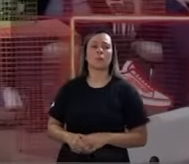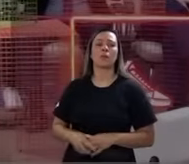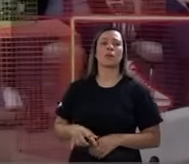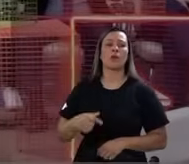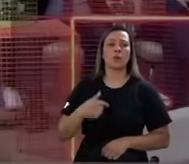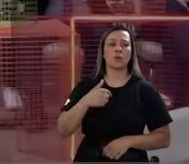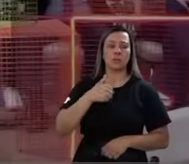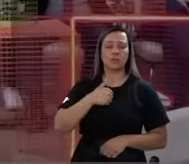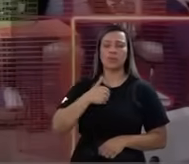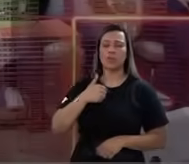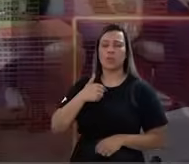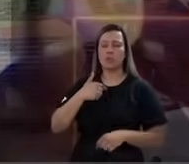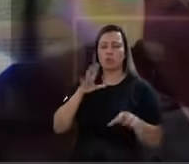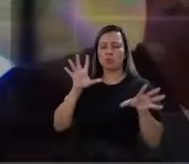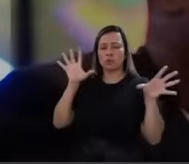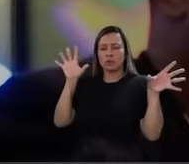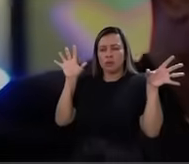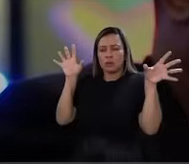coração.